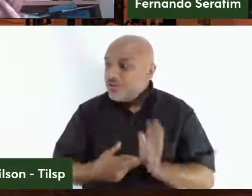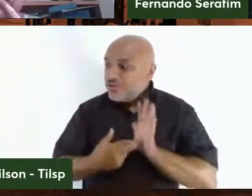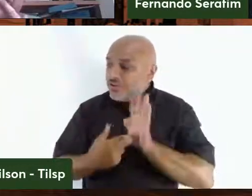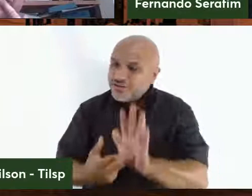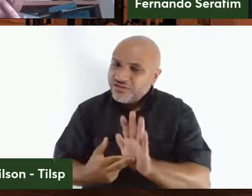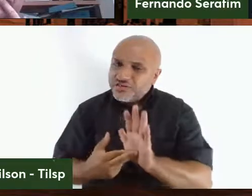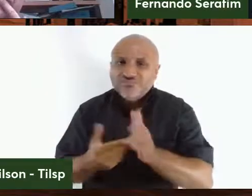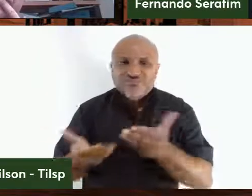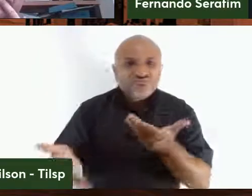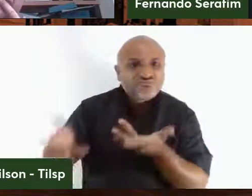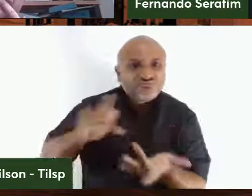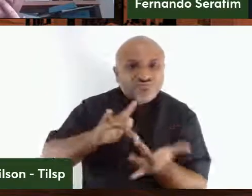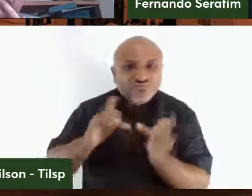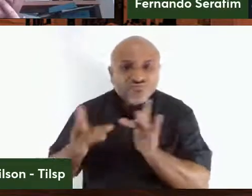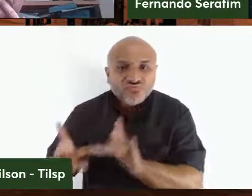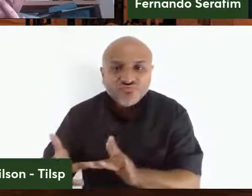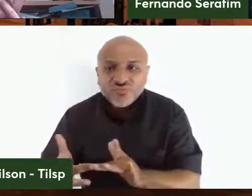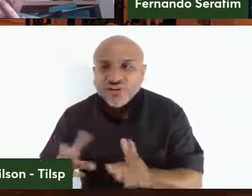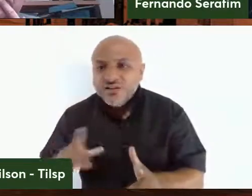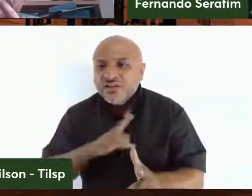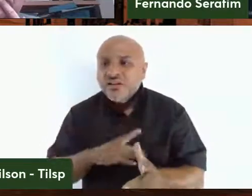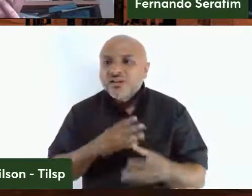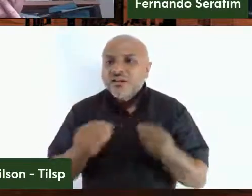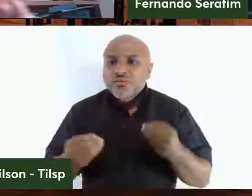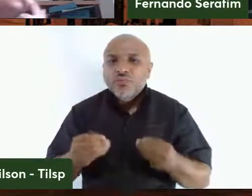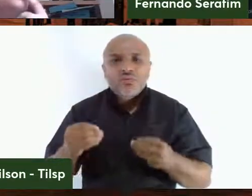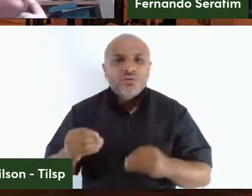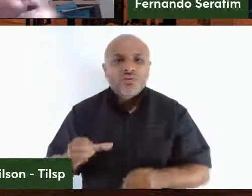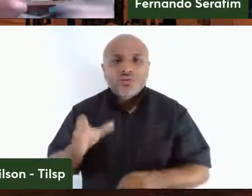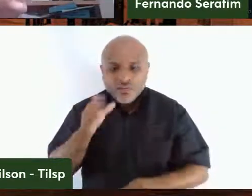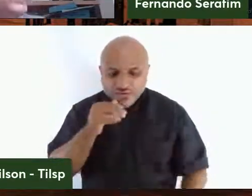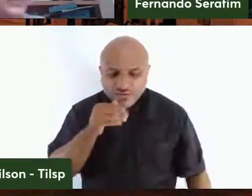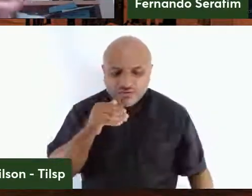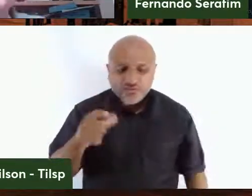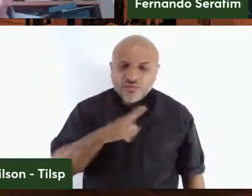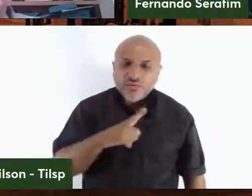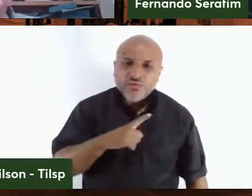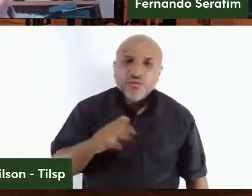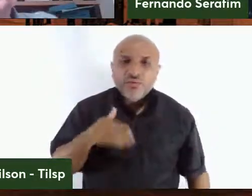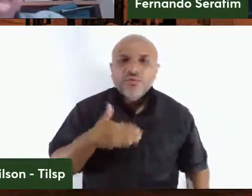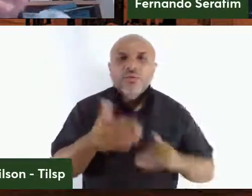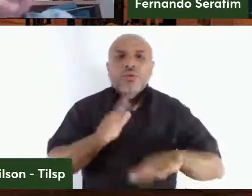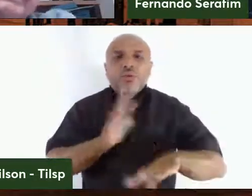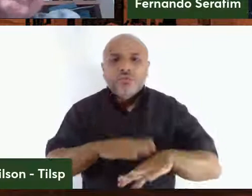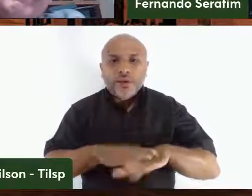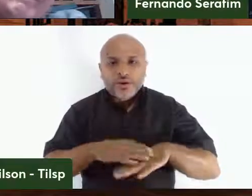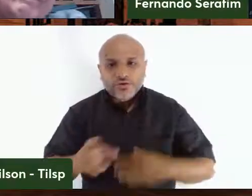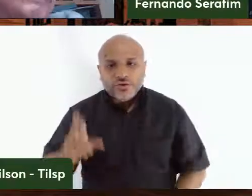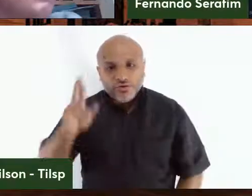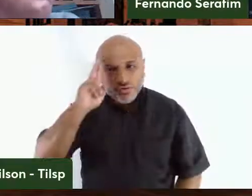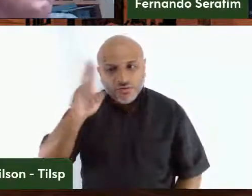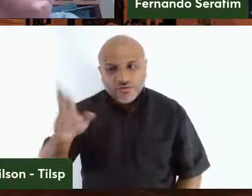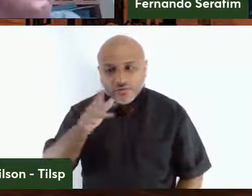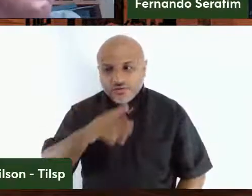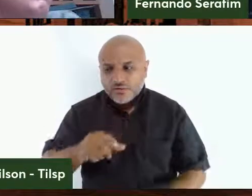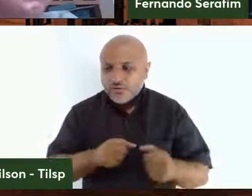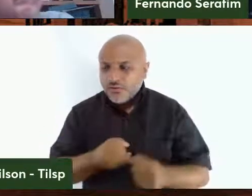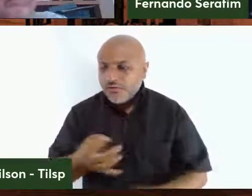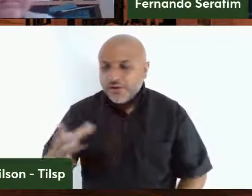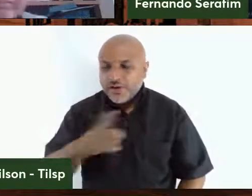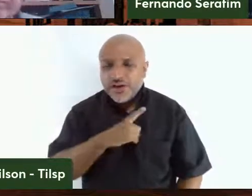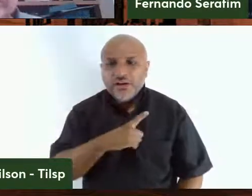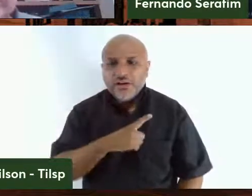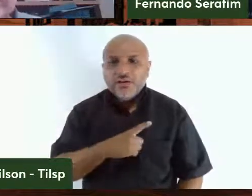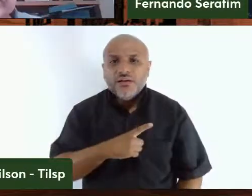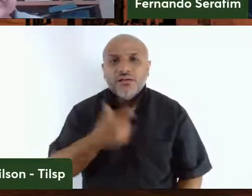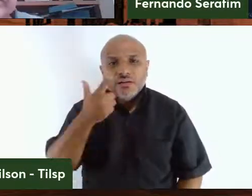essa relação, né, entre tantas empregadas e as suas patroas, os seus patrões, e eu acho incrível o quanto a gente